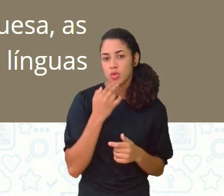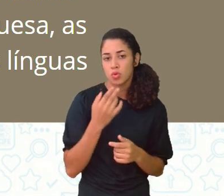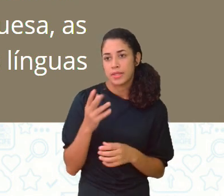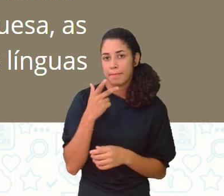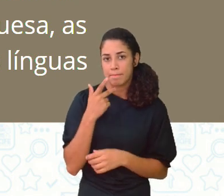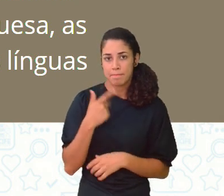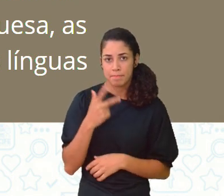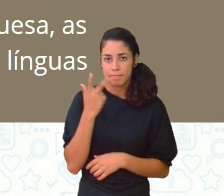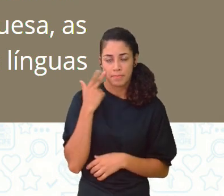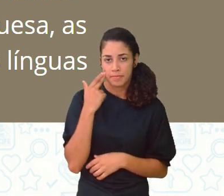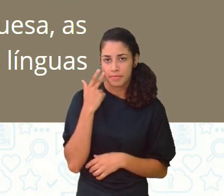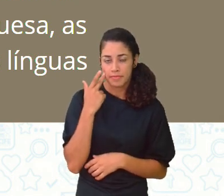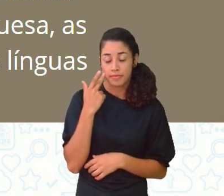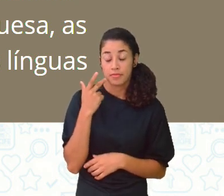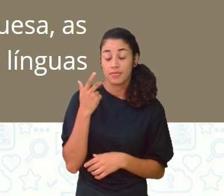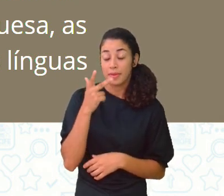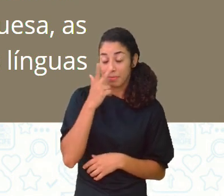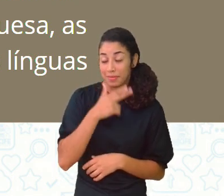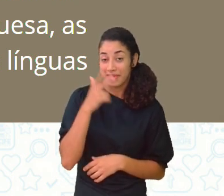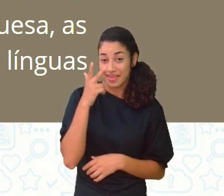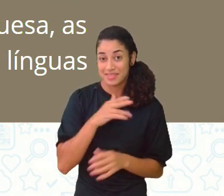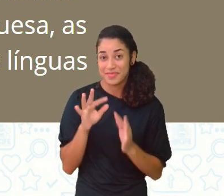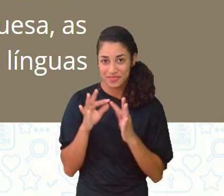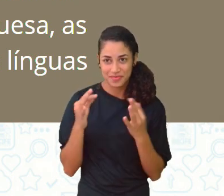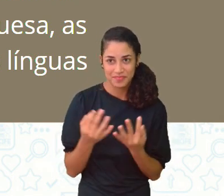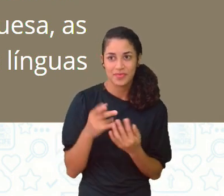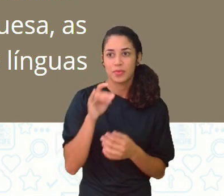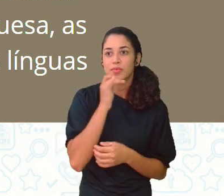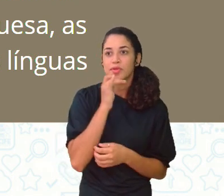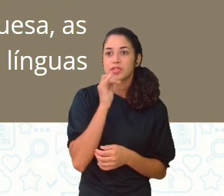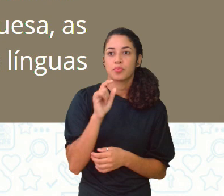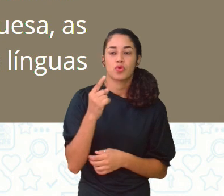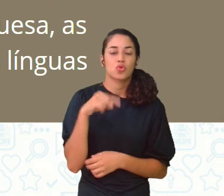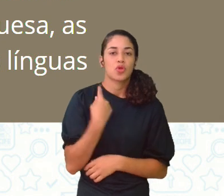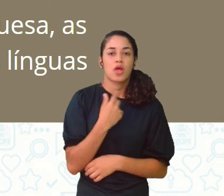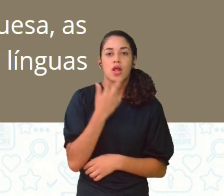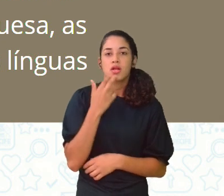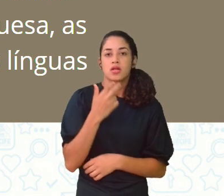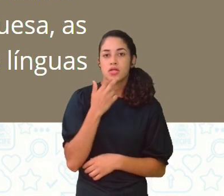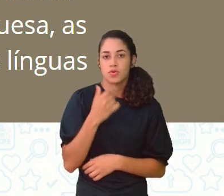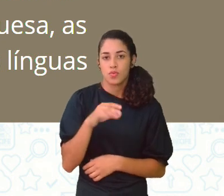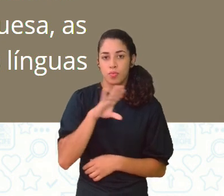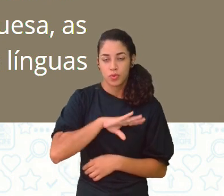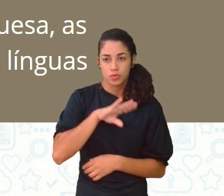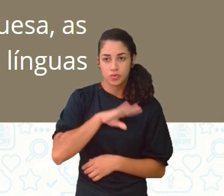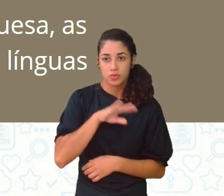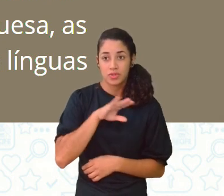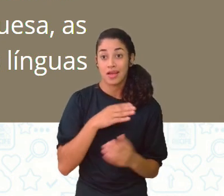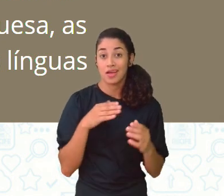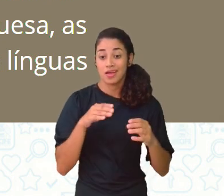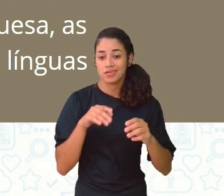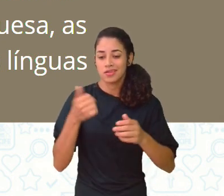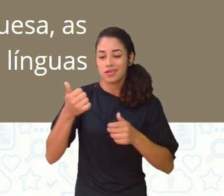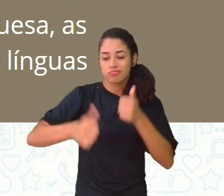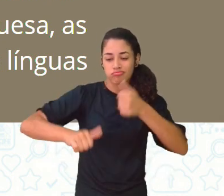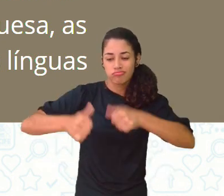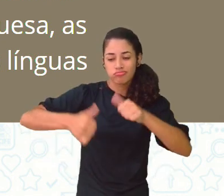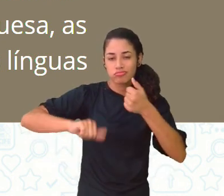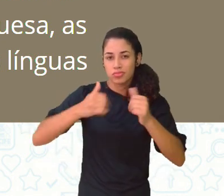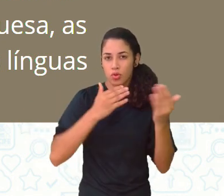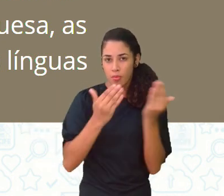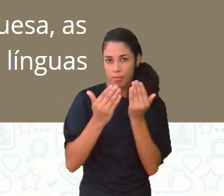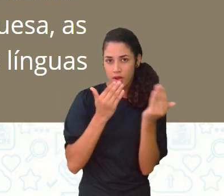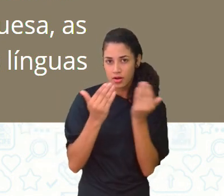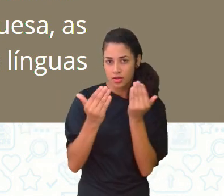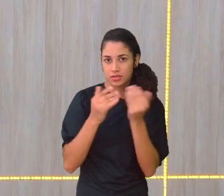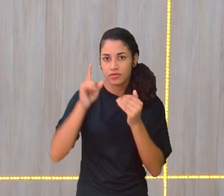família. No caso da nossa língua portuguesa, as análises comparativas são feitas com as